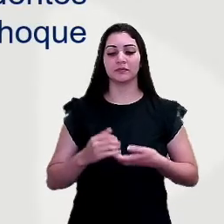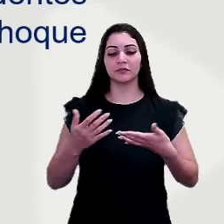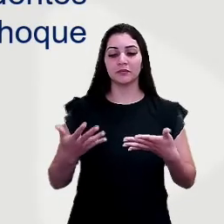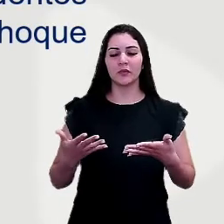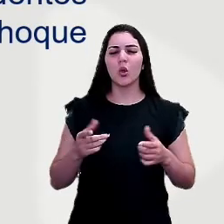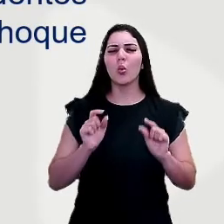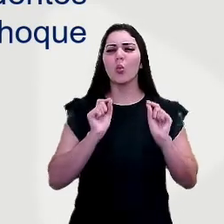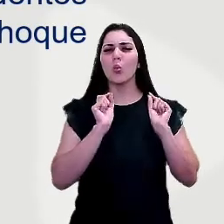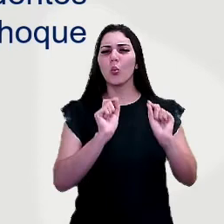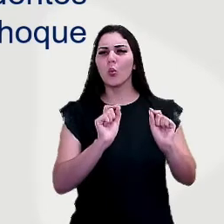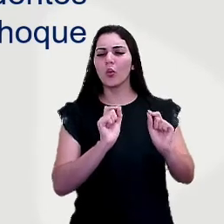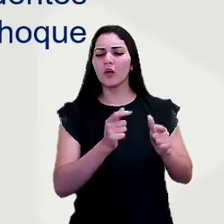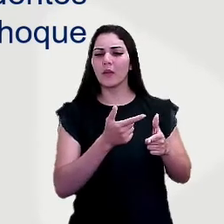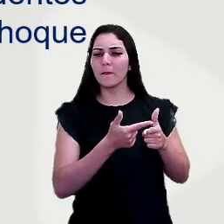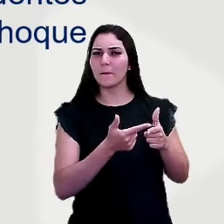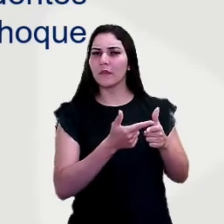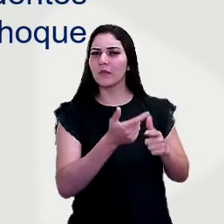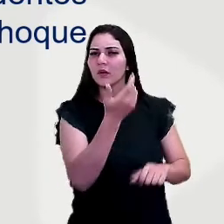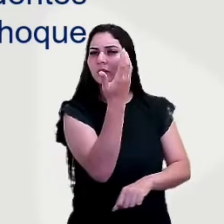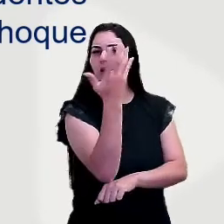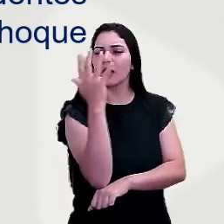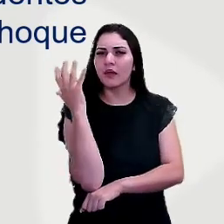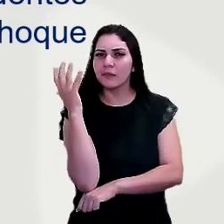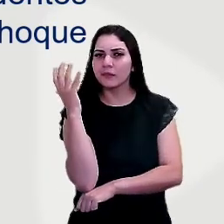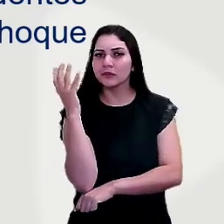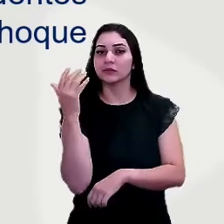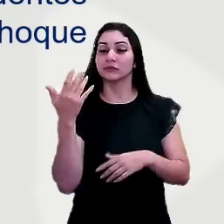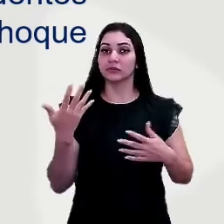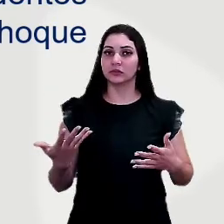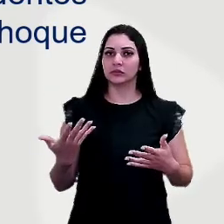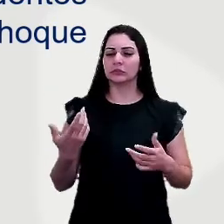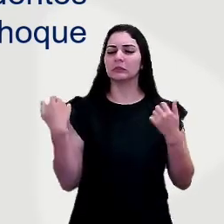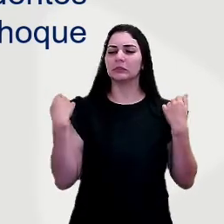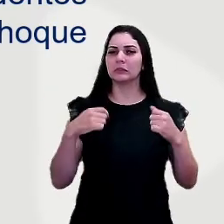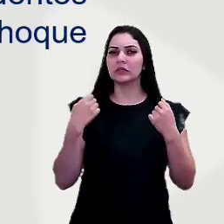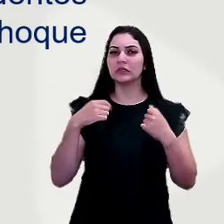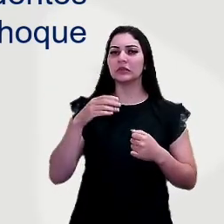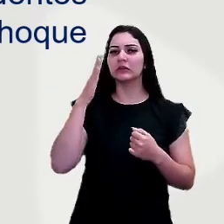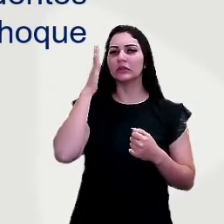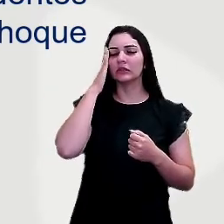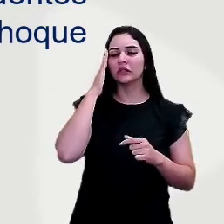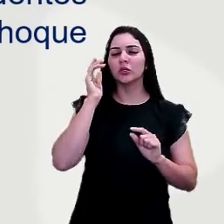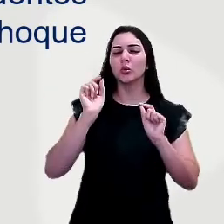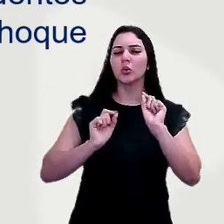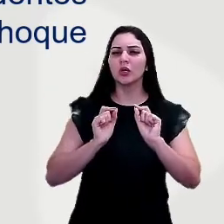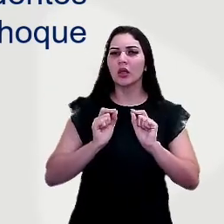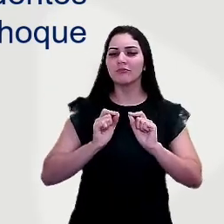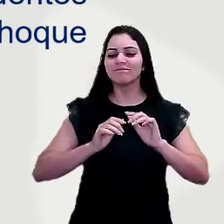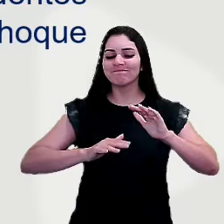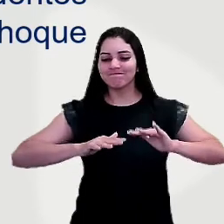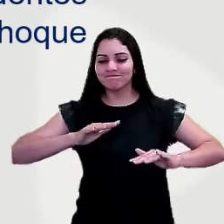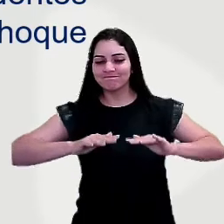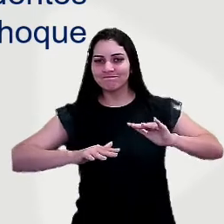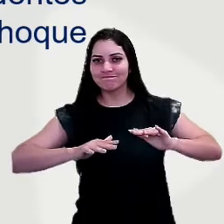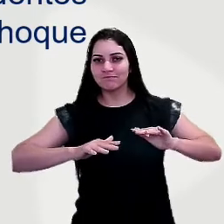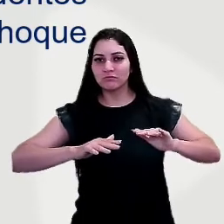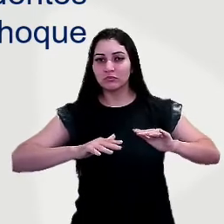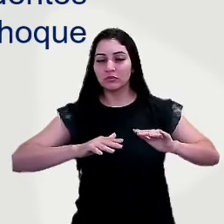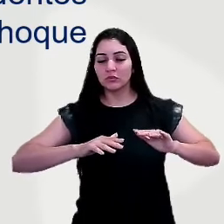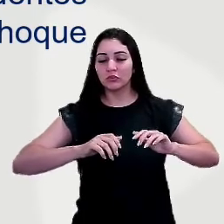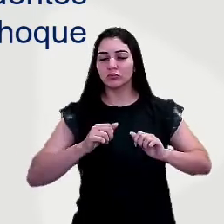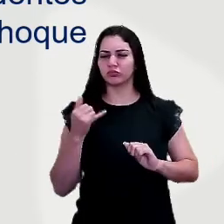O que é um problema ambiental? O problema ambiental deve ser entendido como um desequilíbrio provocado por um